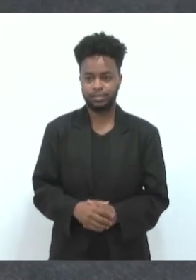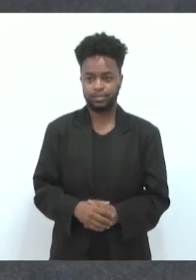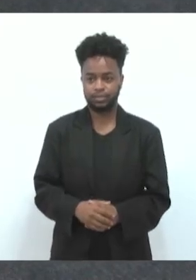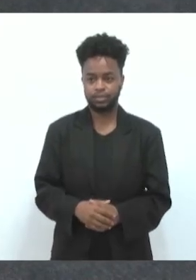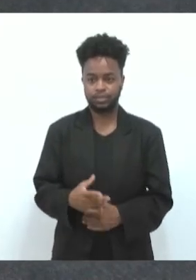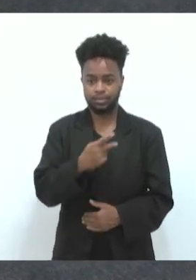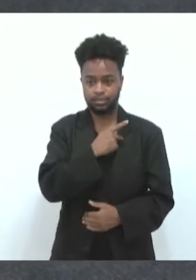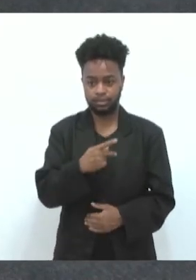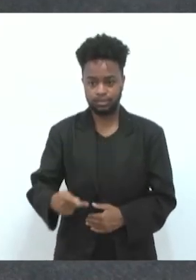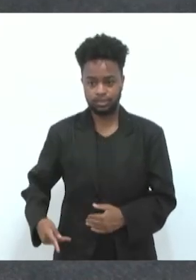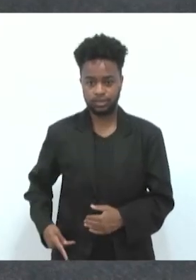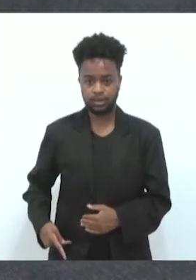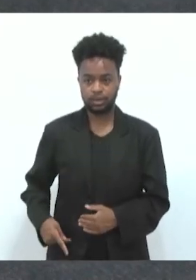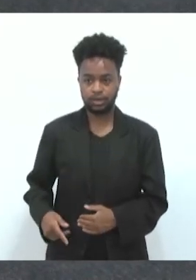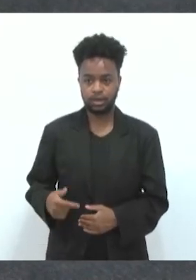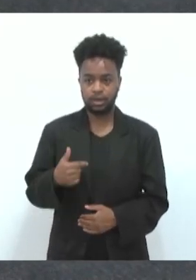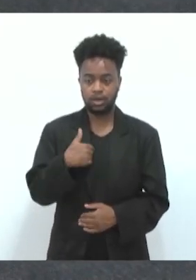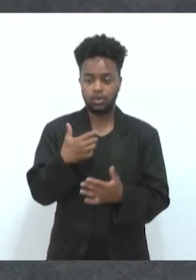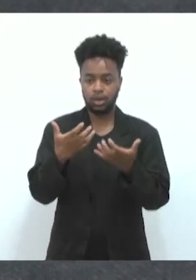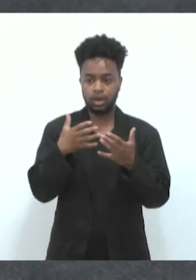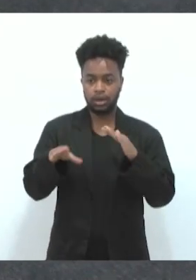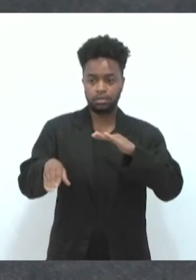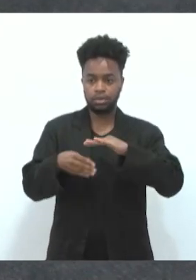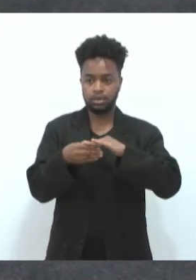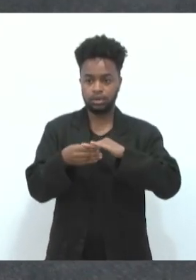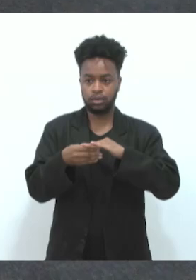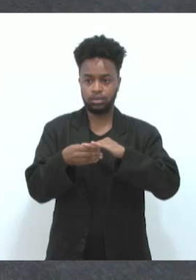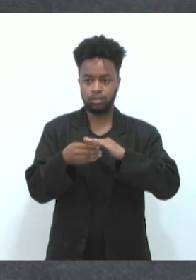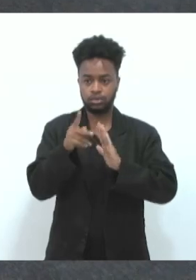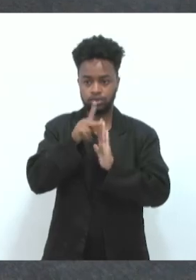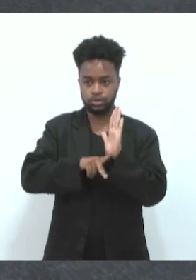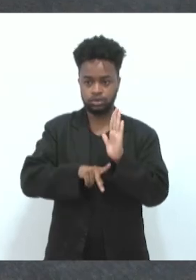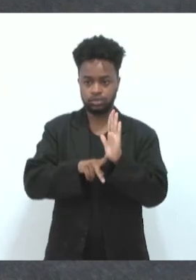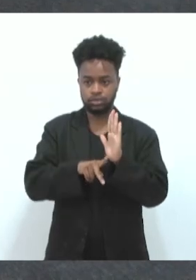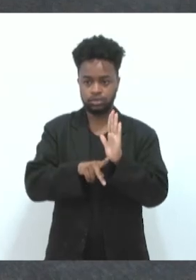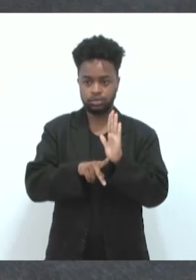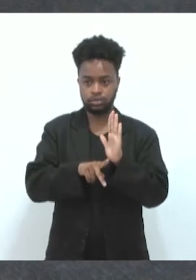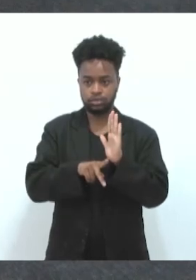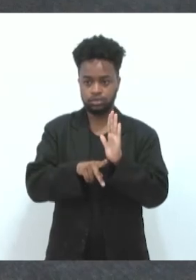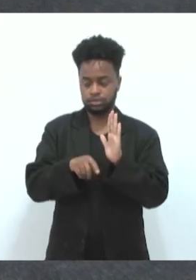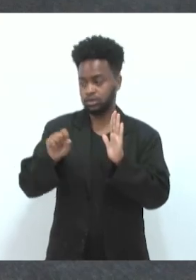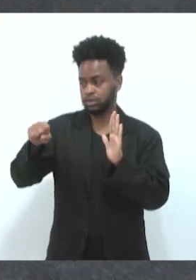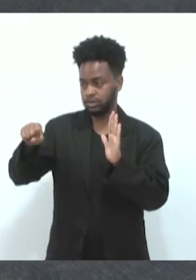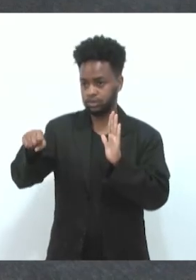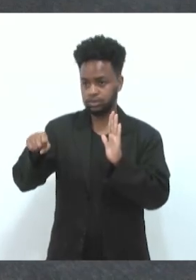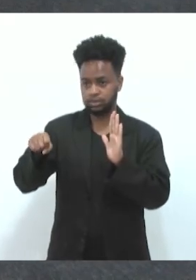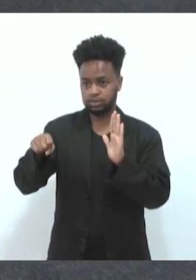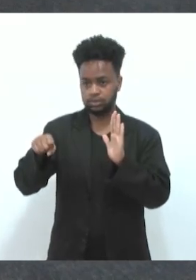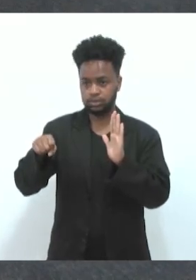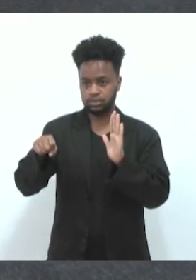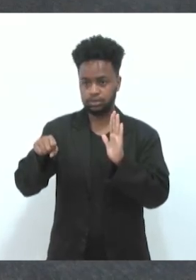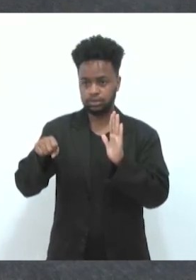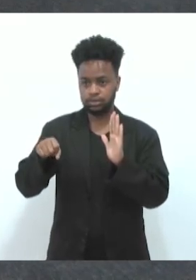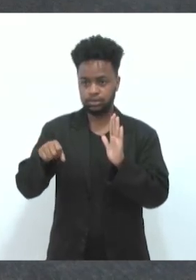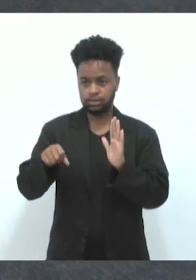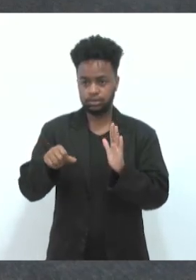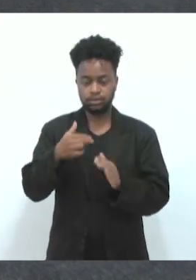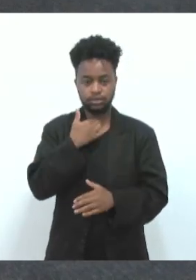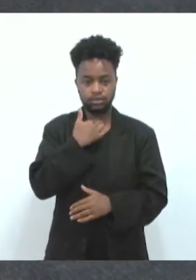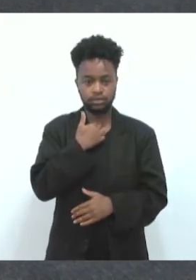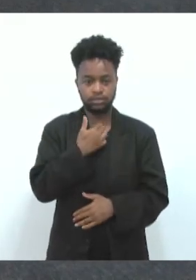Presidente, eu gostaria de fazer uma emenda no projeto. Uma emenda? Isso. Não pode. Não tem. Então